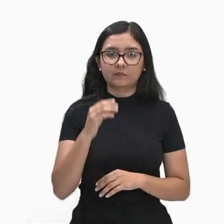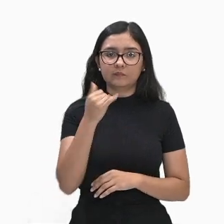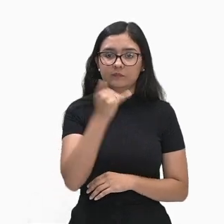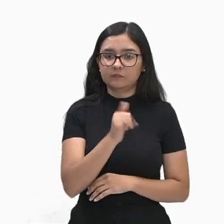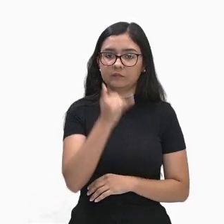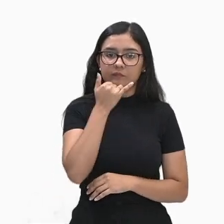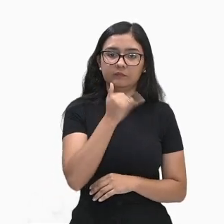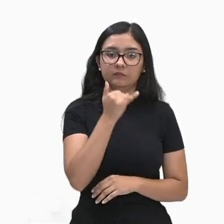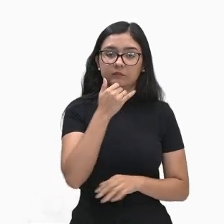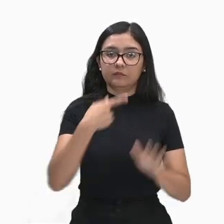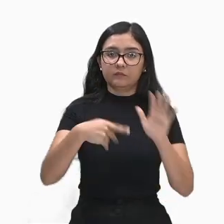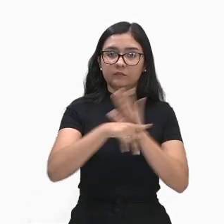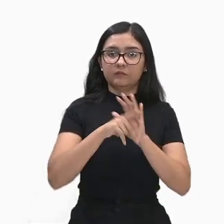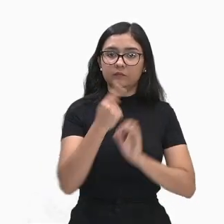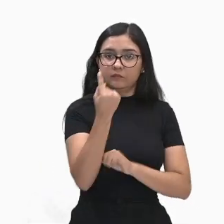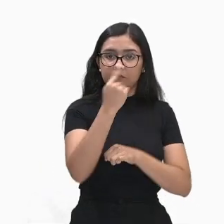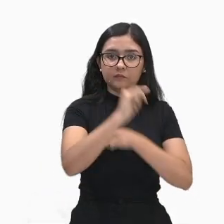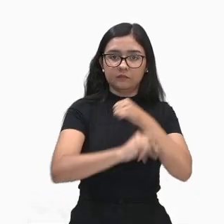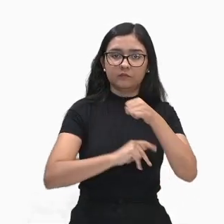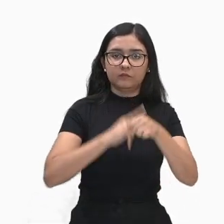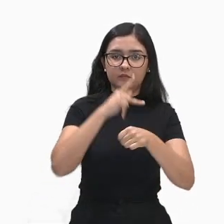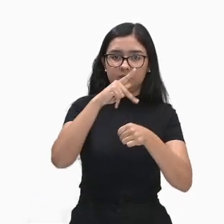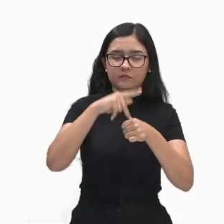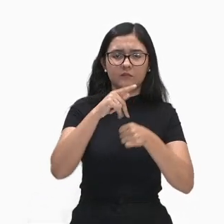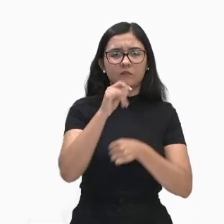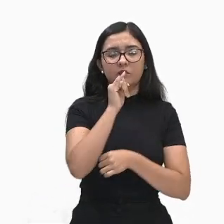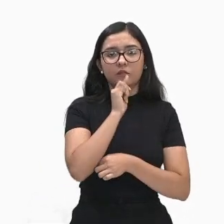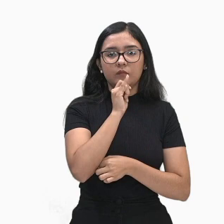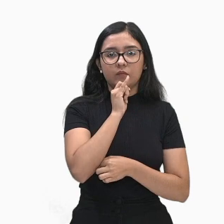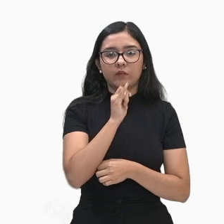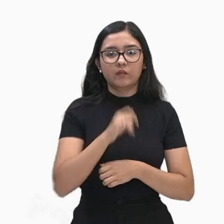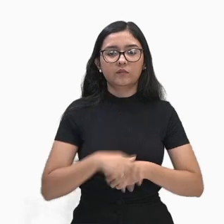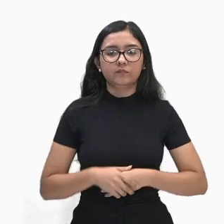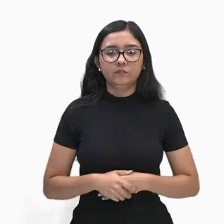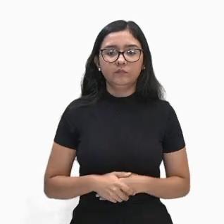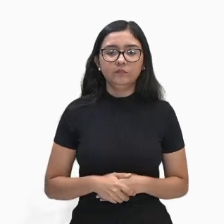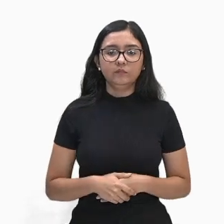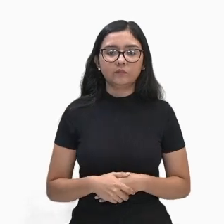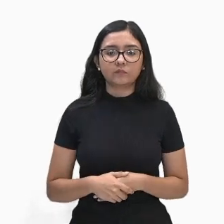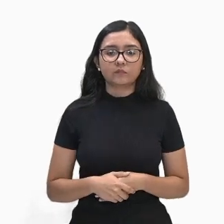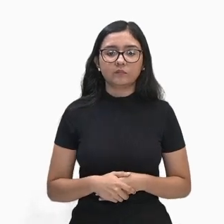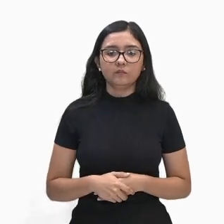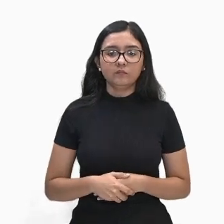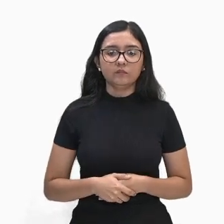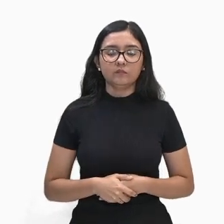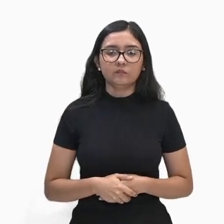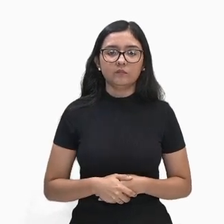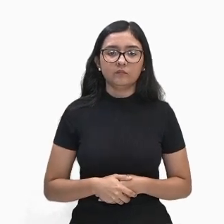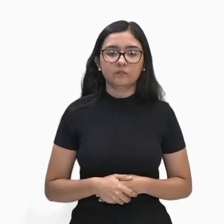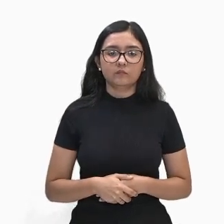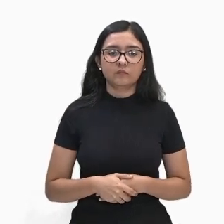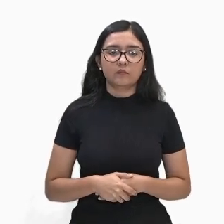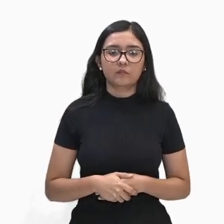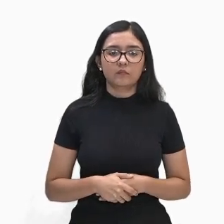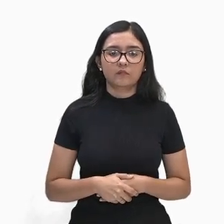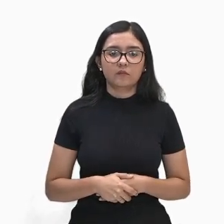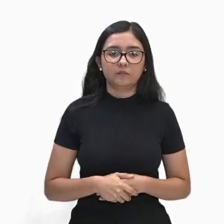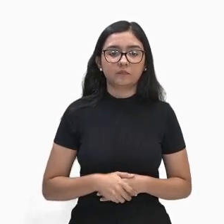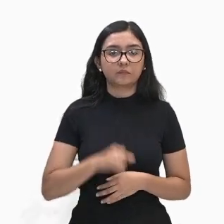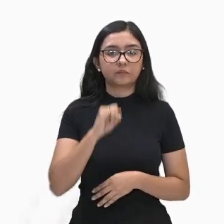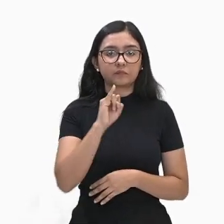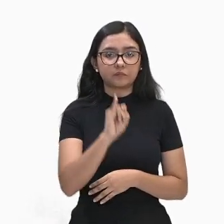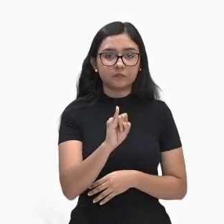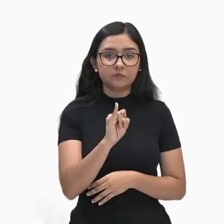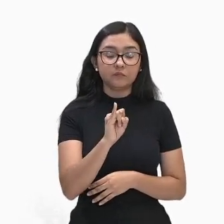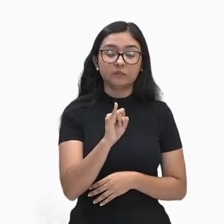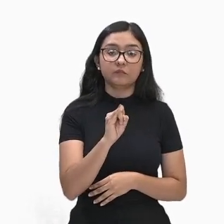de um próton, por exemplo, certo? E aí, se o corpo tiver um próton a mais